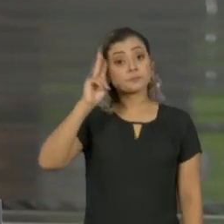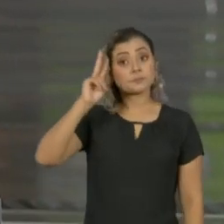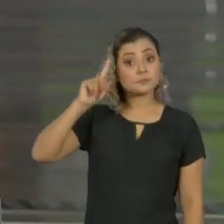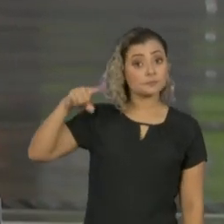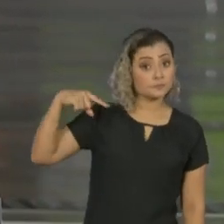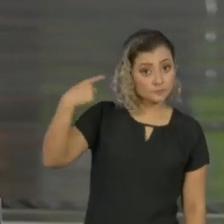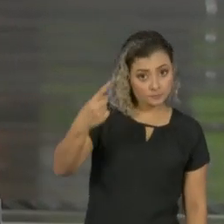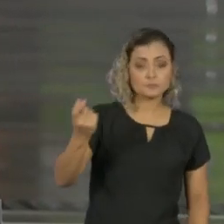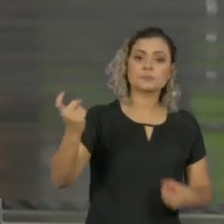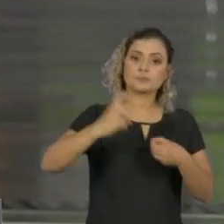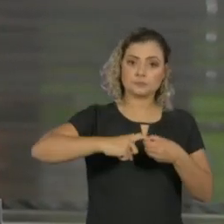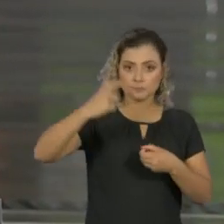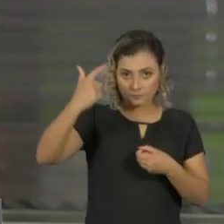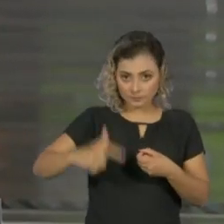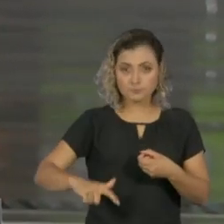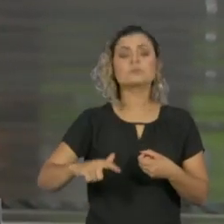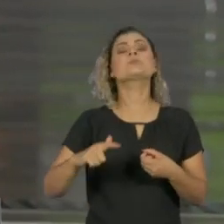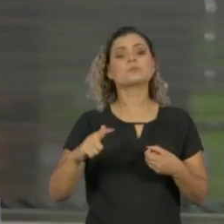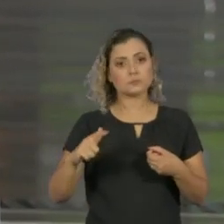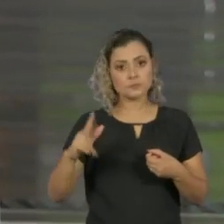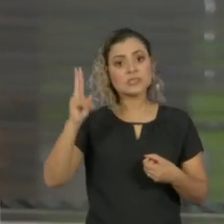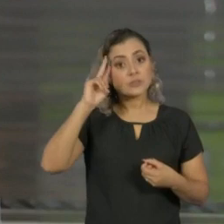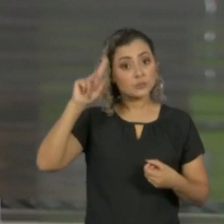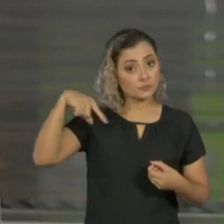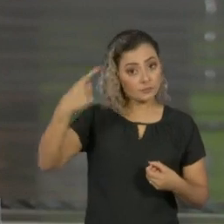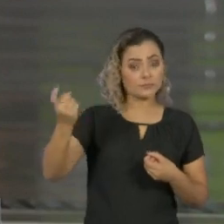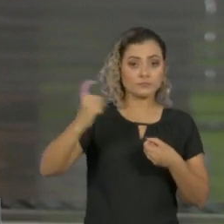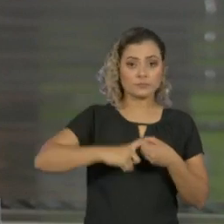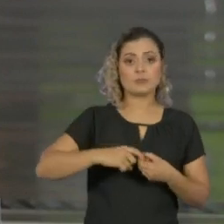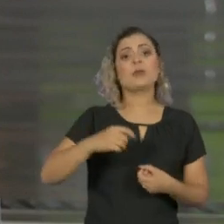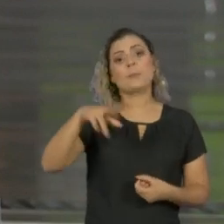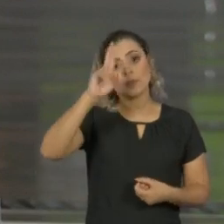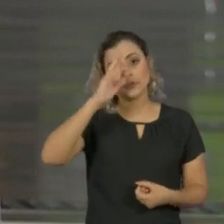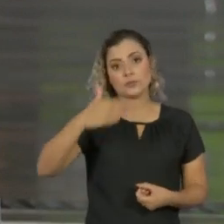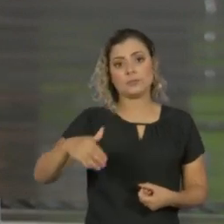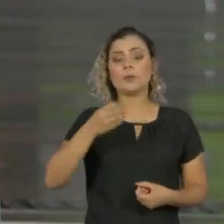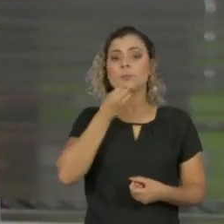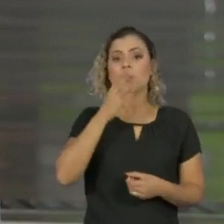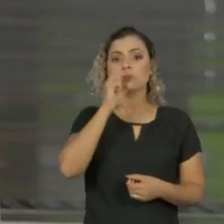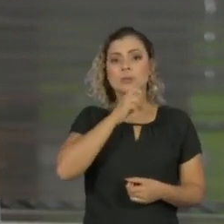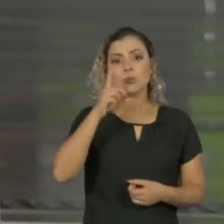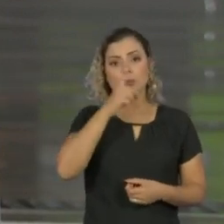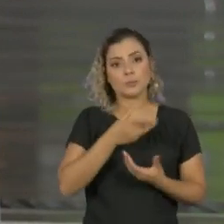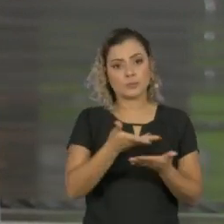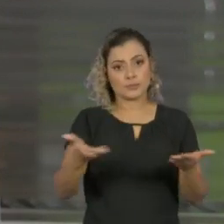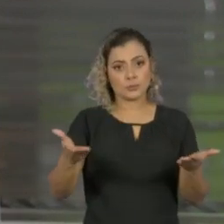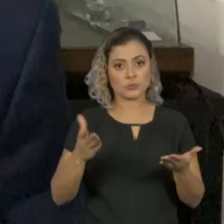segunda-feira estaremos aqui mais uma vez, 12h30. Muito obrigado, um bom final de semana a todos.